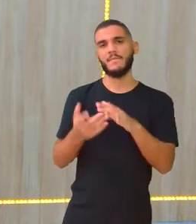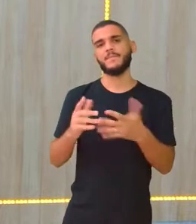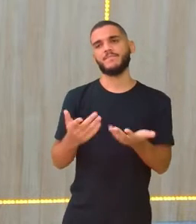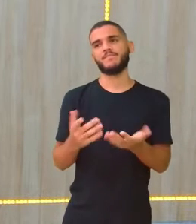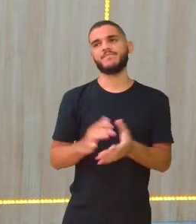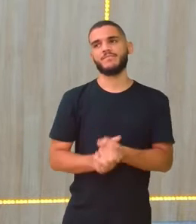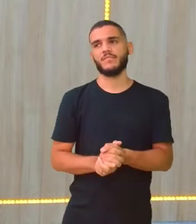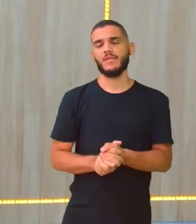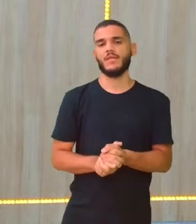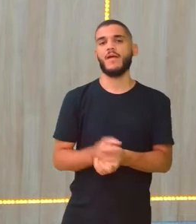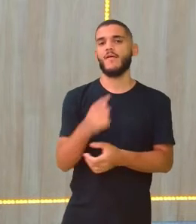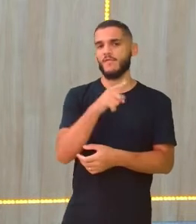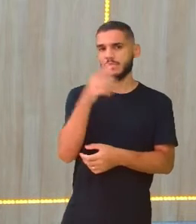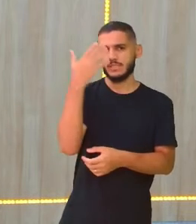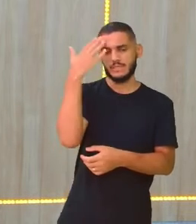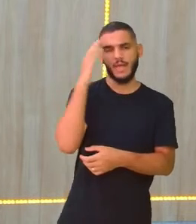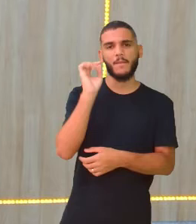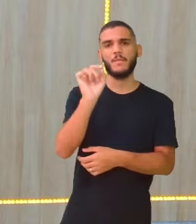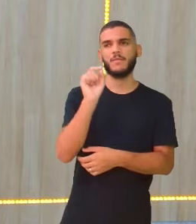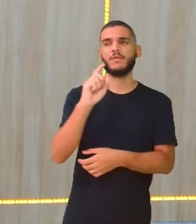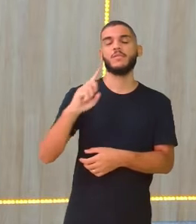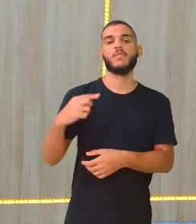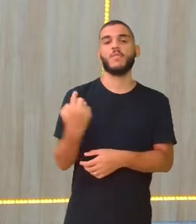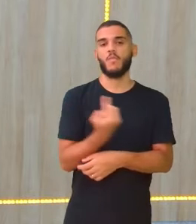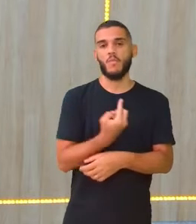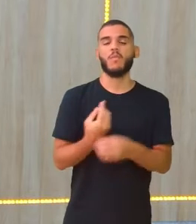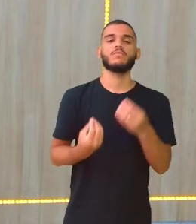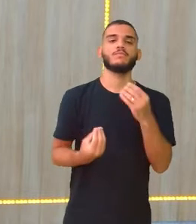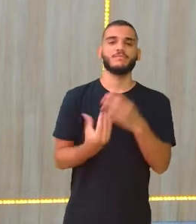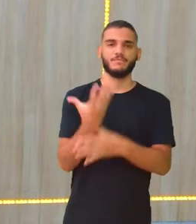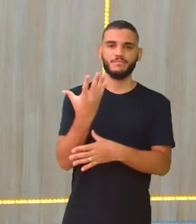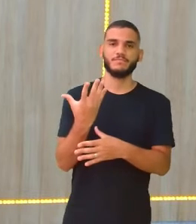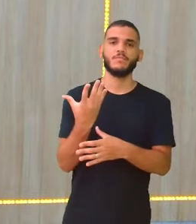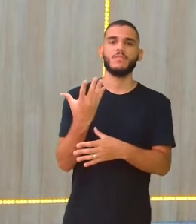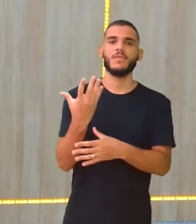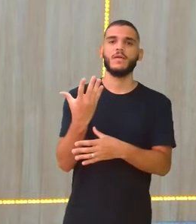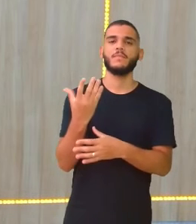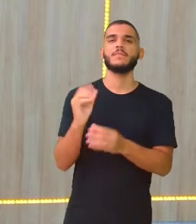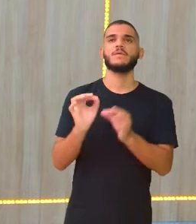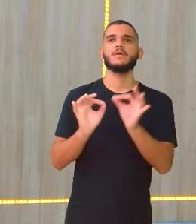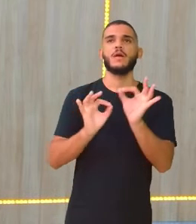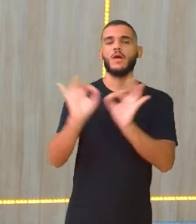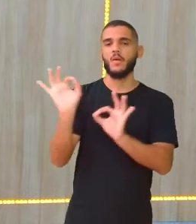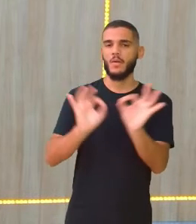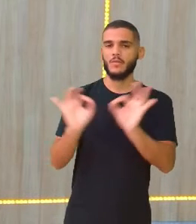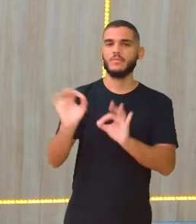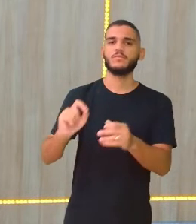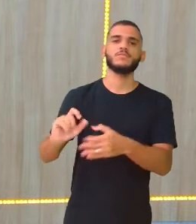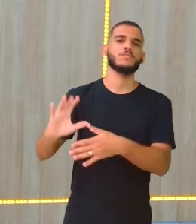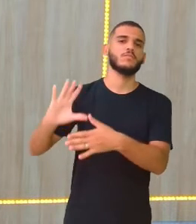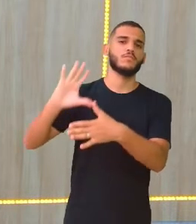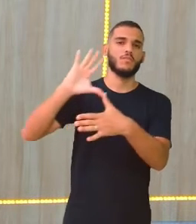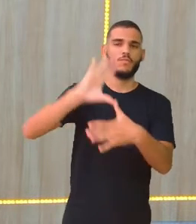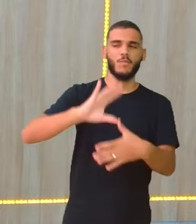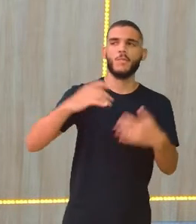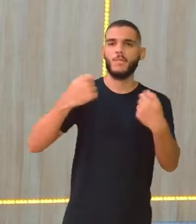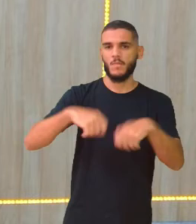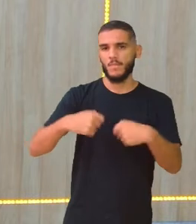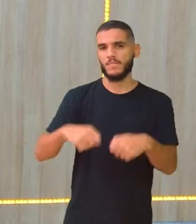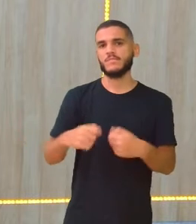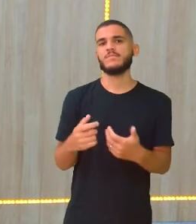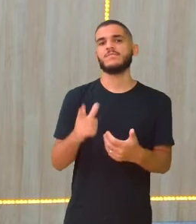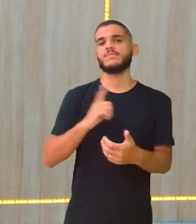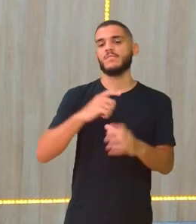não sabe, vai saber agora. Para a gente estabelecer uma projeção cartográfica, um mapa, vai ter que seguir